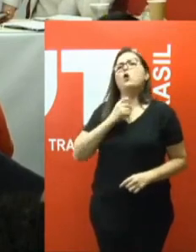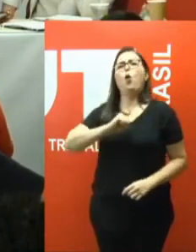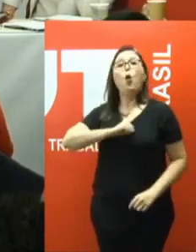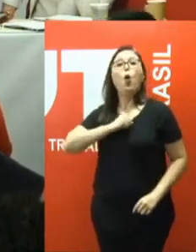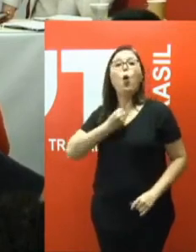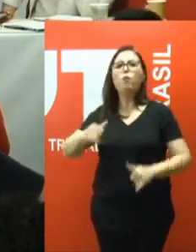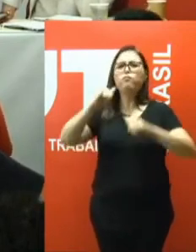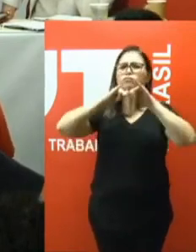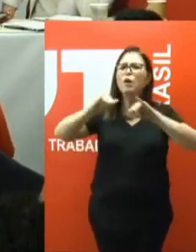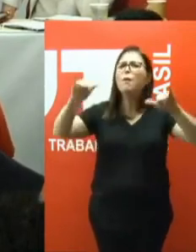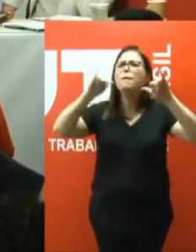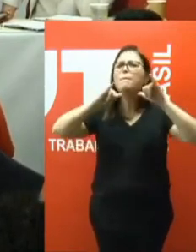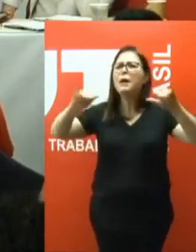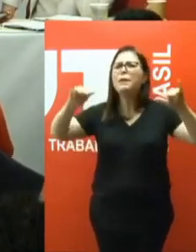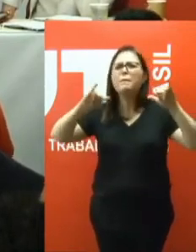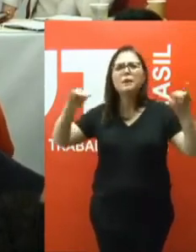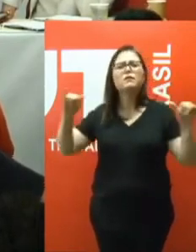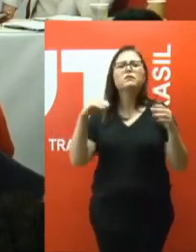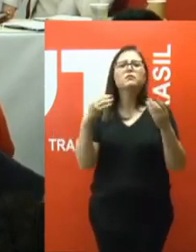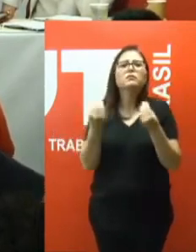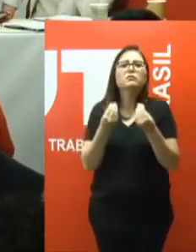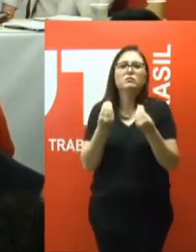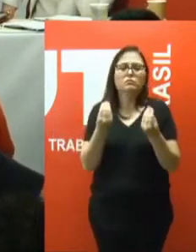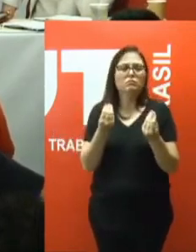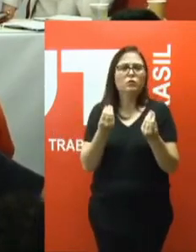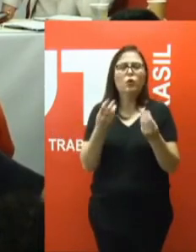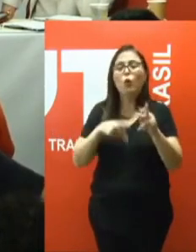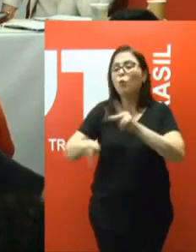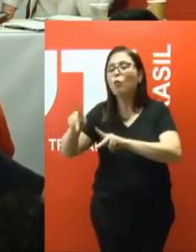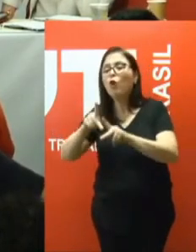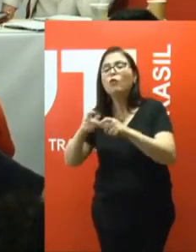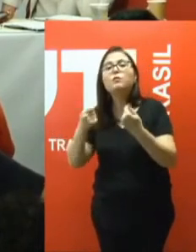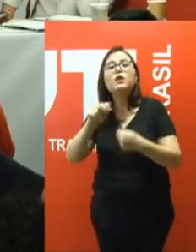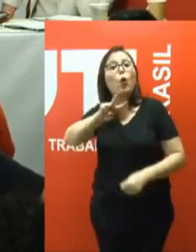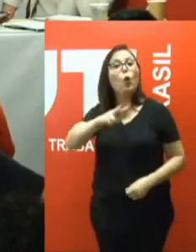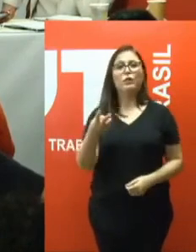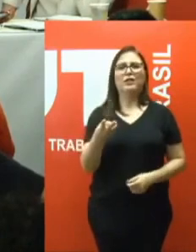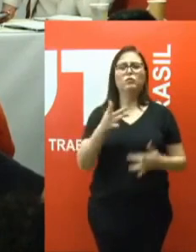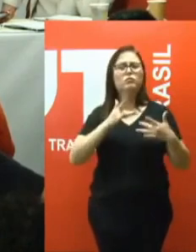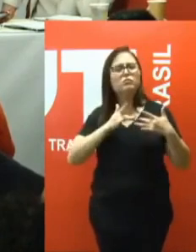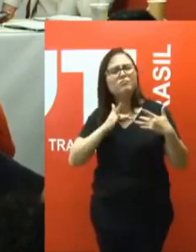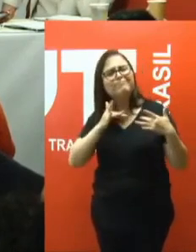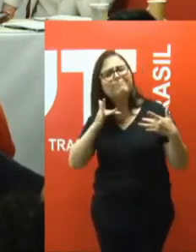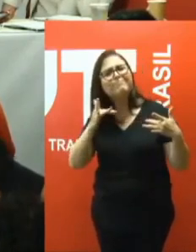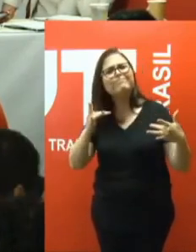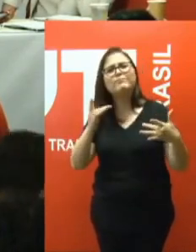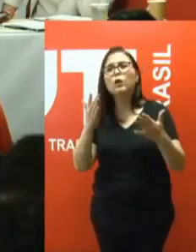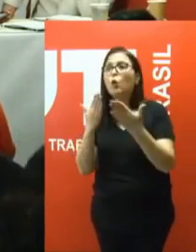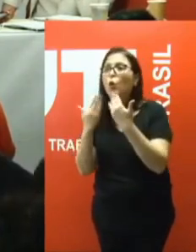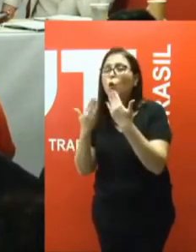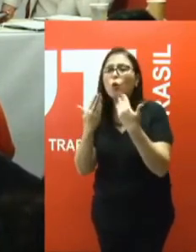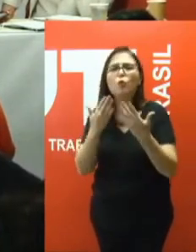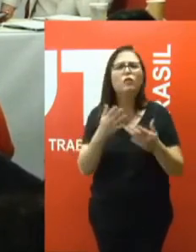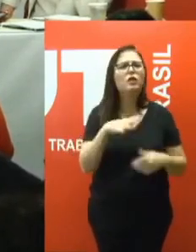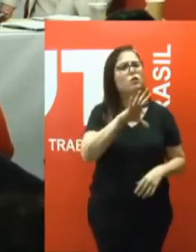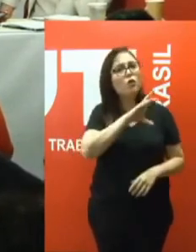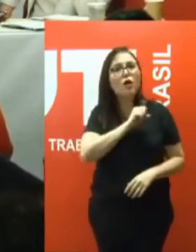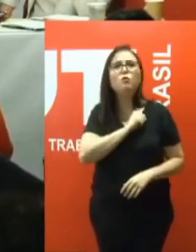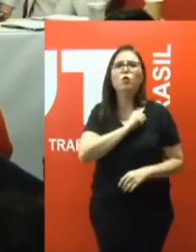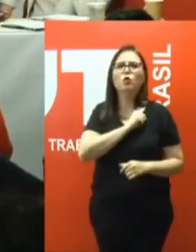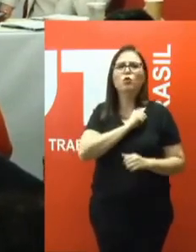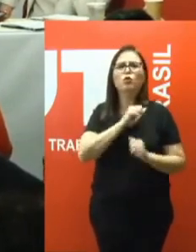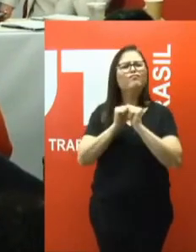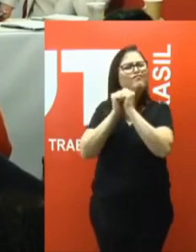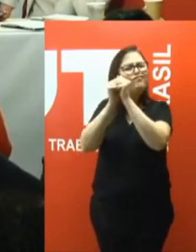que eles pregaram. E não tem saída para o povo, presidente, se não for o contrário, se não for pela solidariedade, né? Não for pelo amor, pelo companheirismo, pela